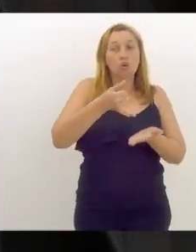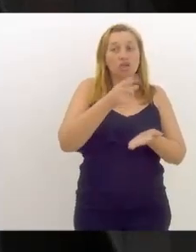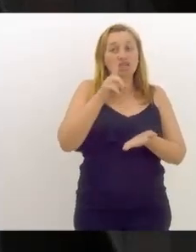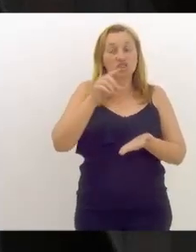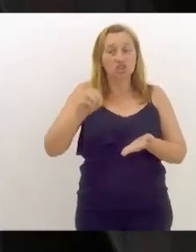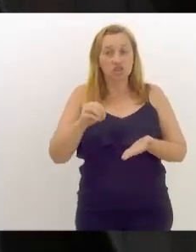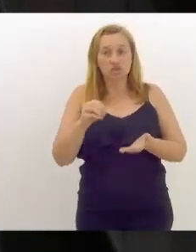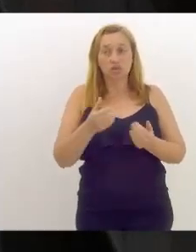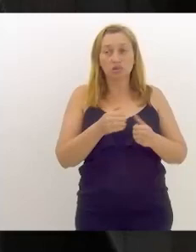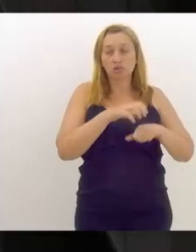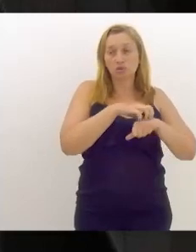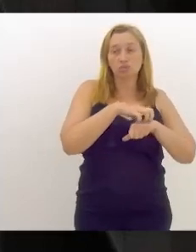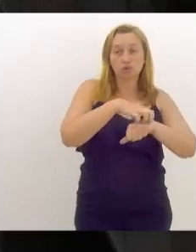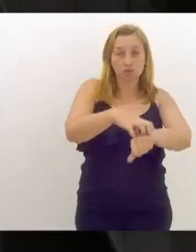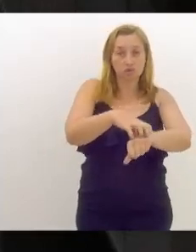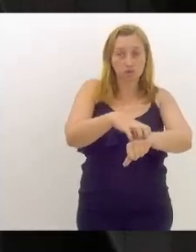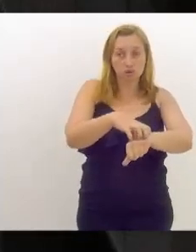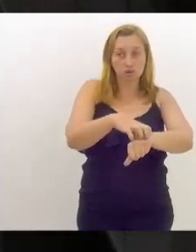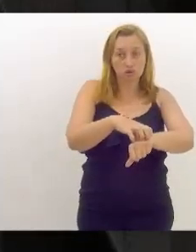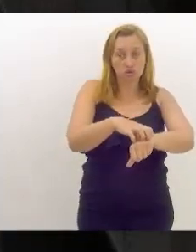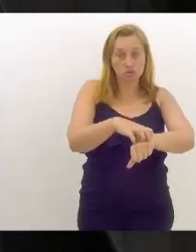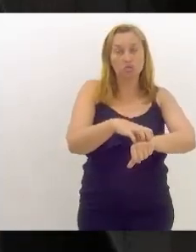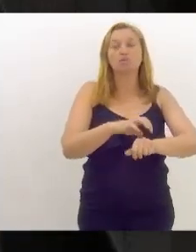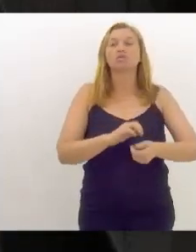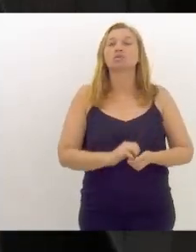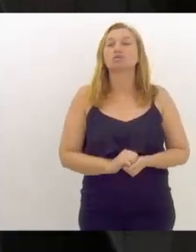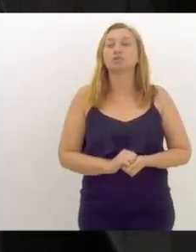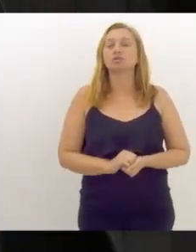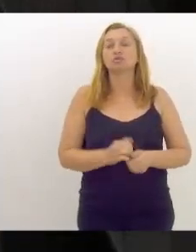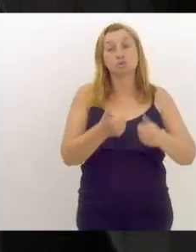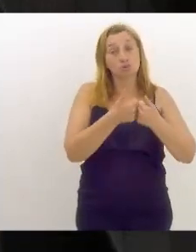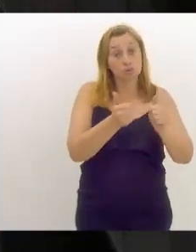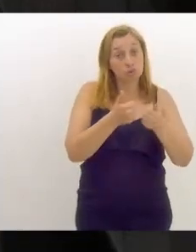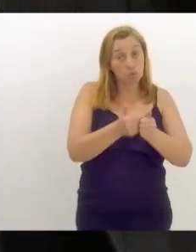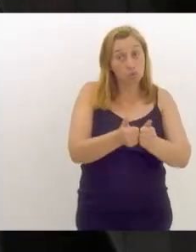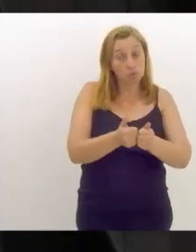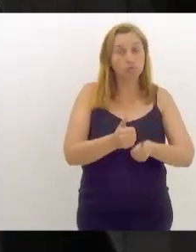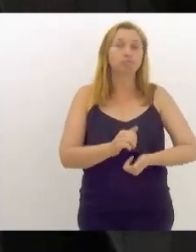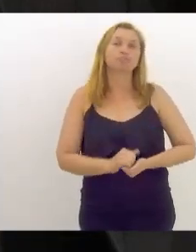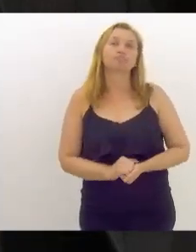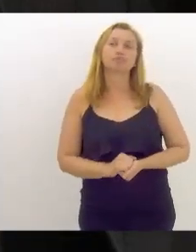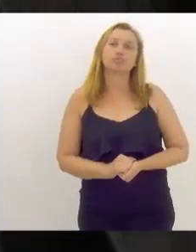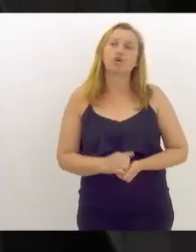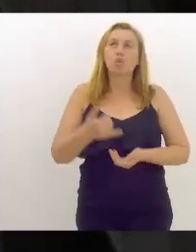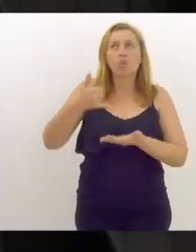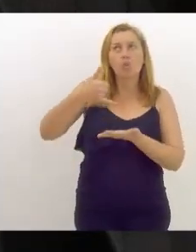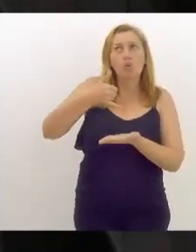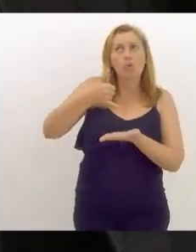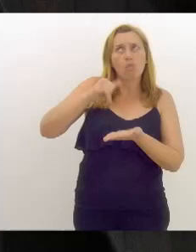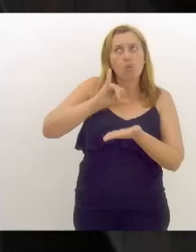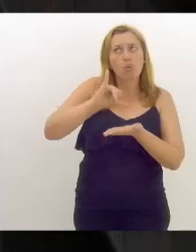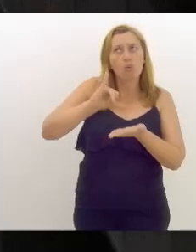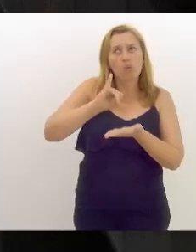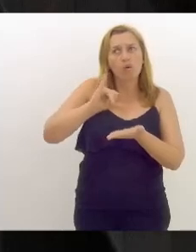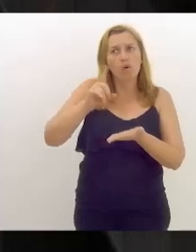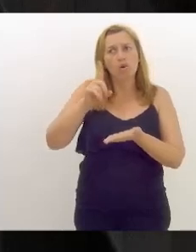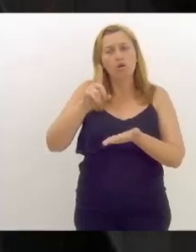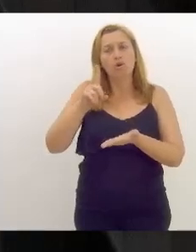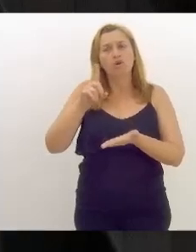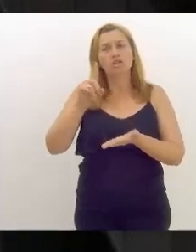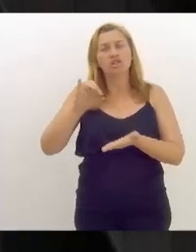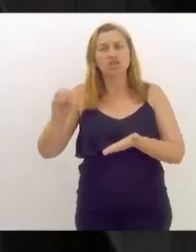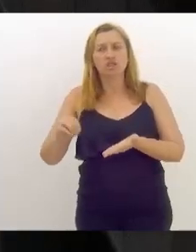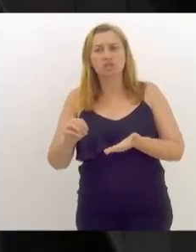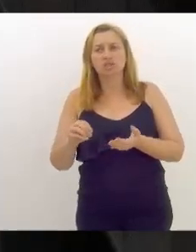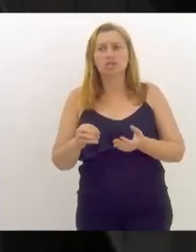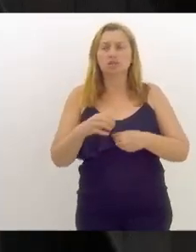no transporte coletivo de passageiro nos ônibus. Você usa o óleo diesel no transporte rodoviário